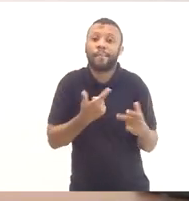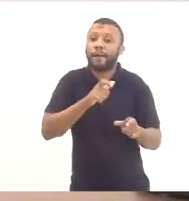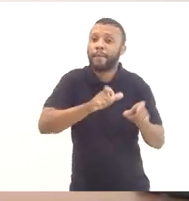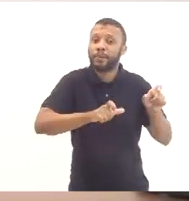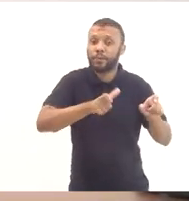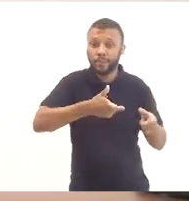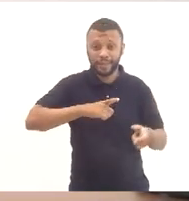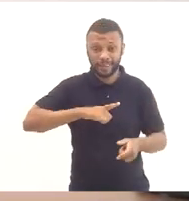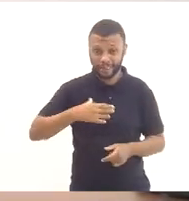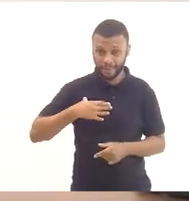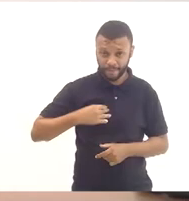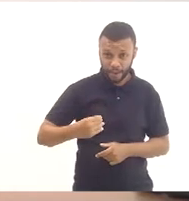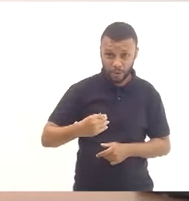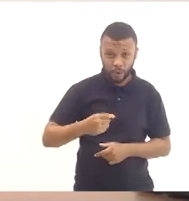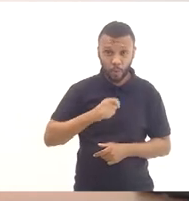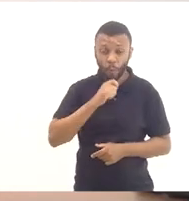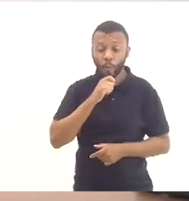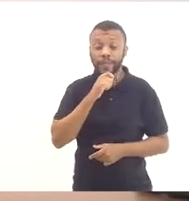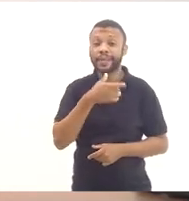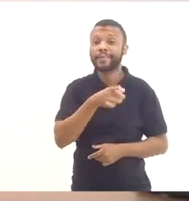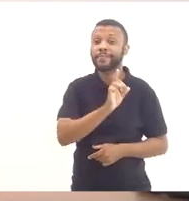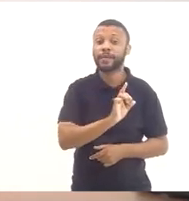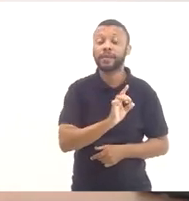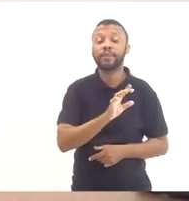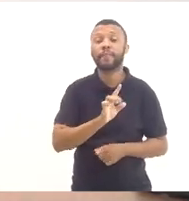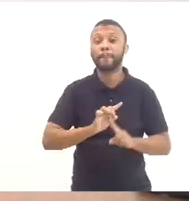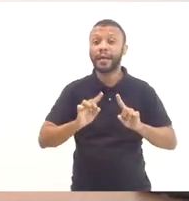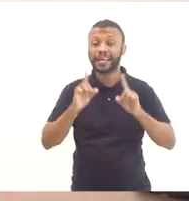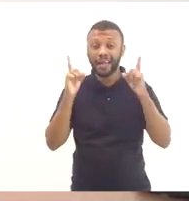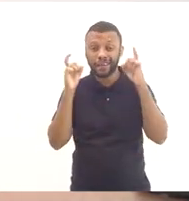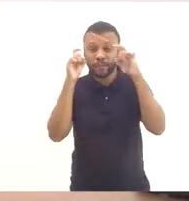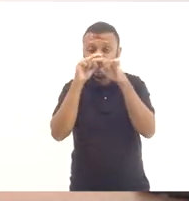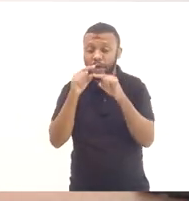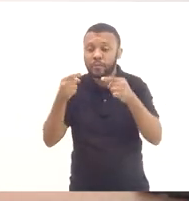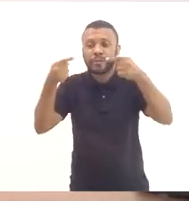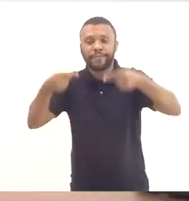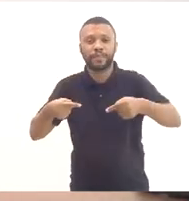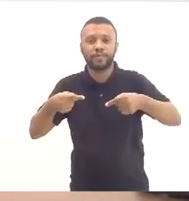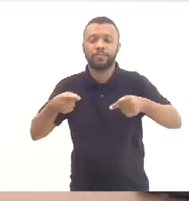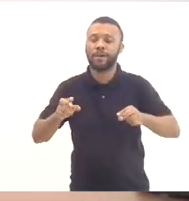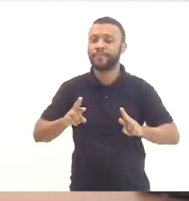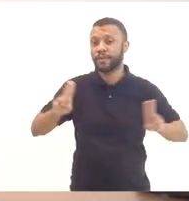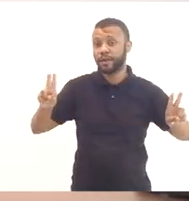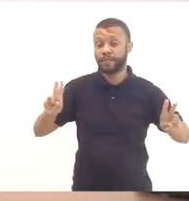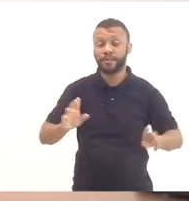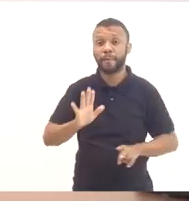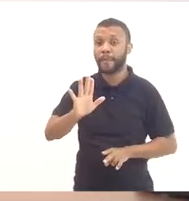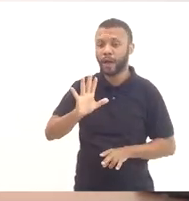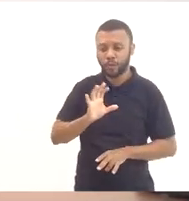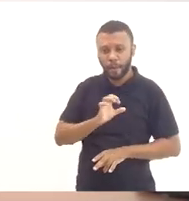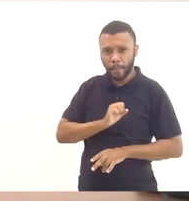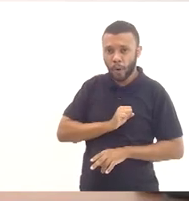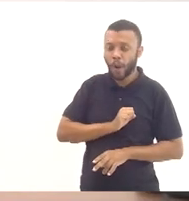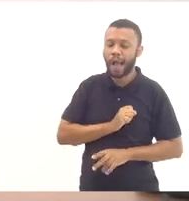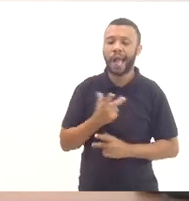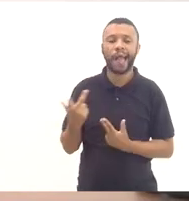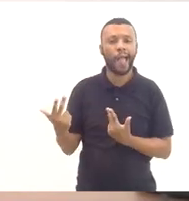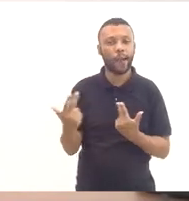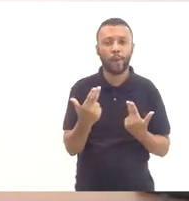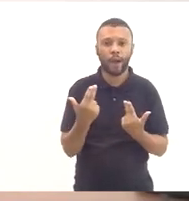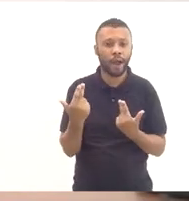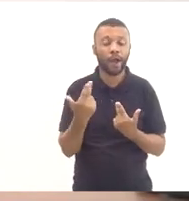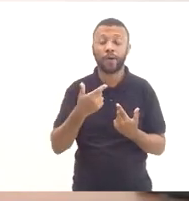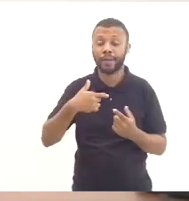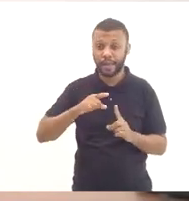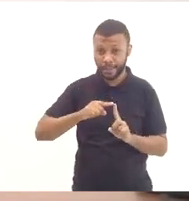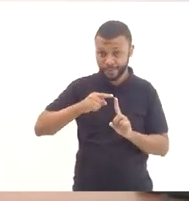a gente tem desafios Diferentes né dificuldades diferentes é igual e a maternidade é algo Irreversível não é uma vez que